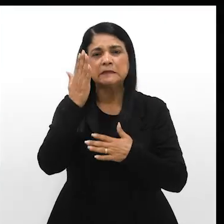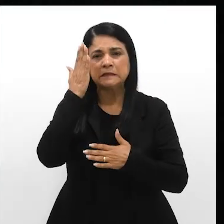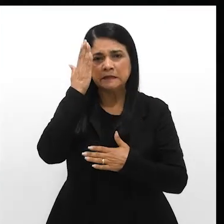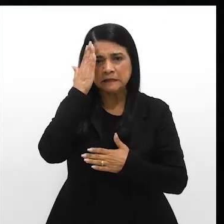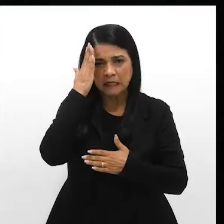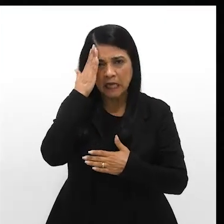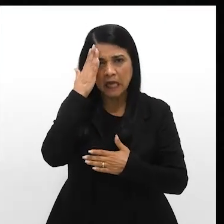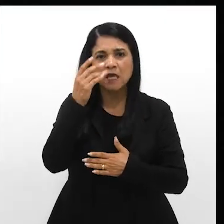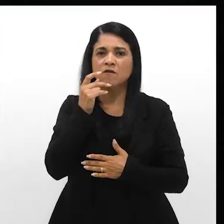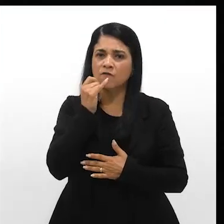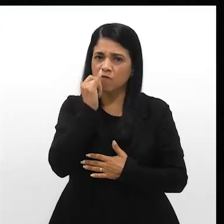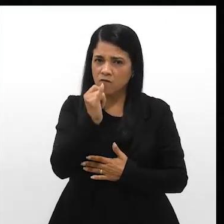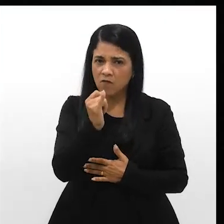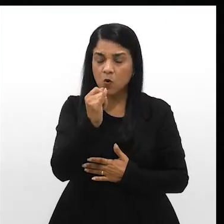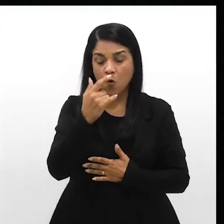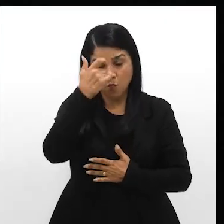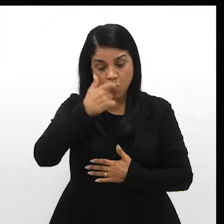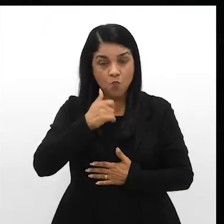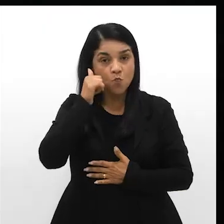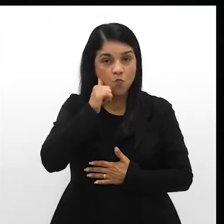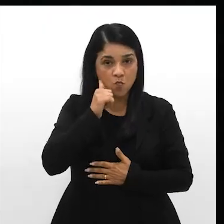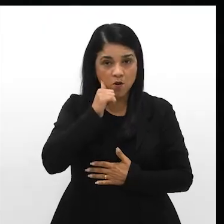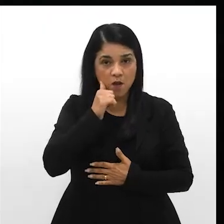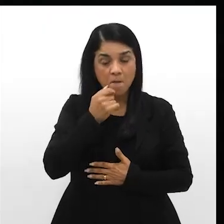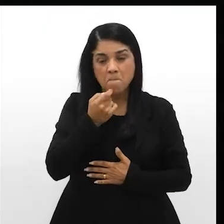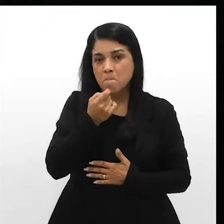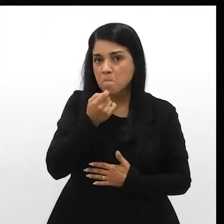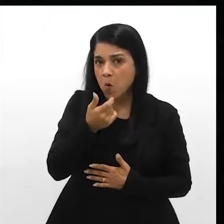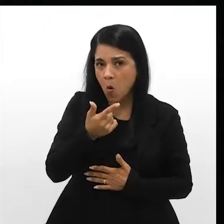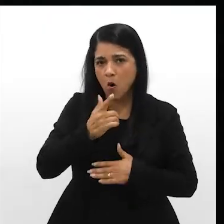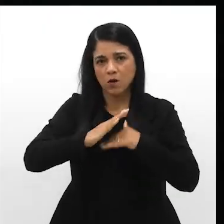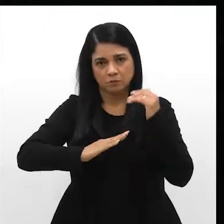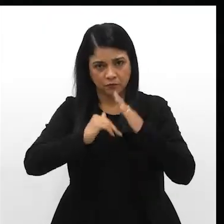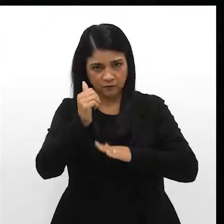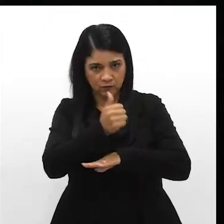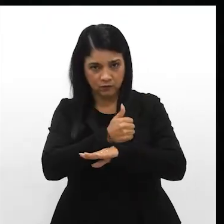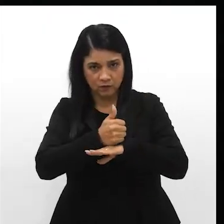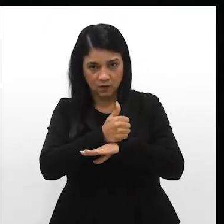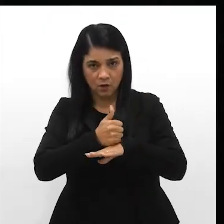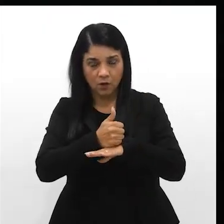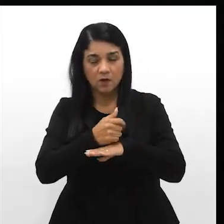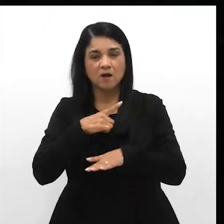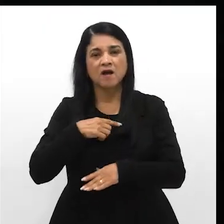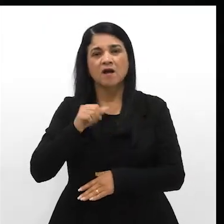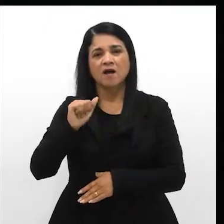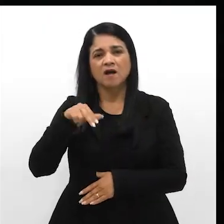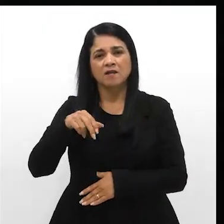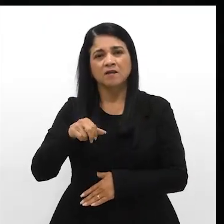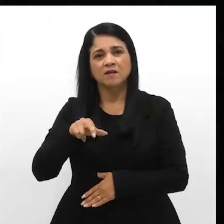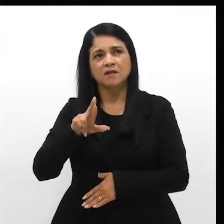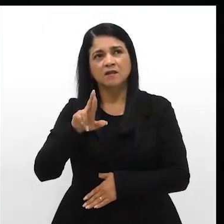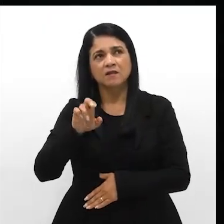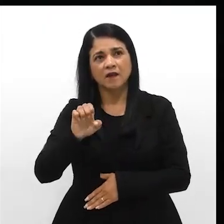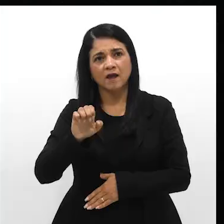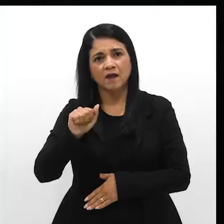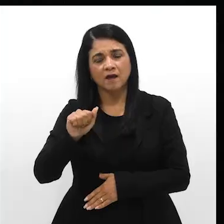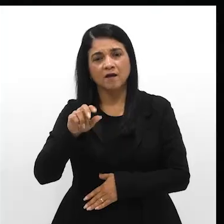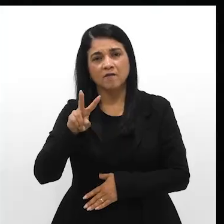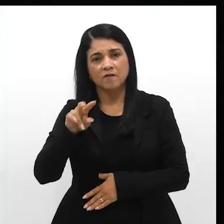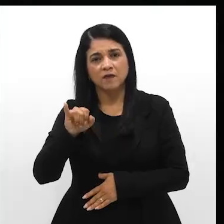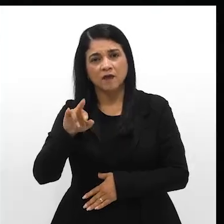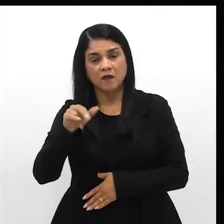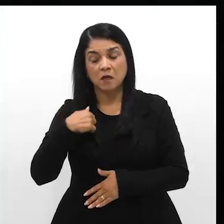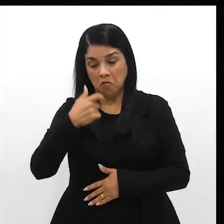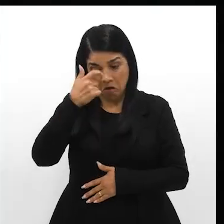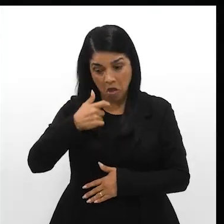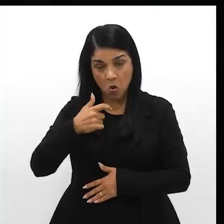sabendo e até falando que, assim, como mulher, a gente sabe que tem pouquíssimas, né? Exatamente. Temos André Vieira, eu,